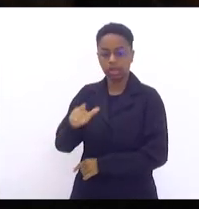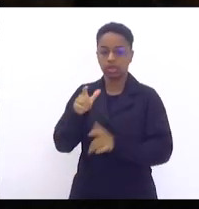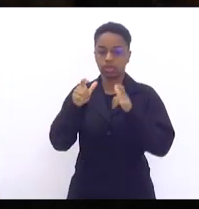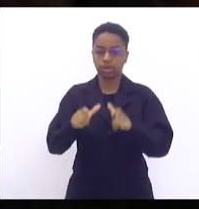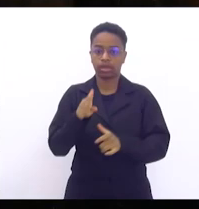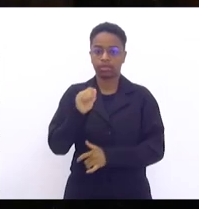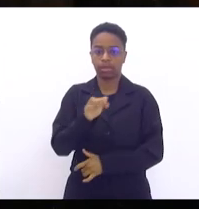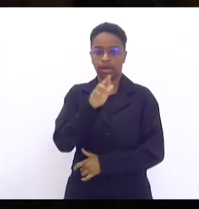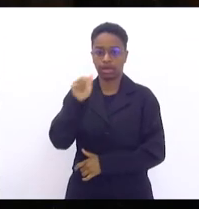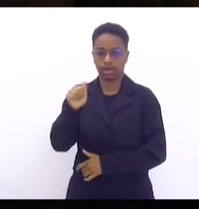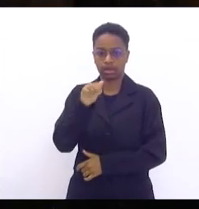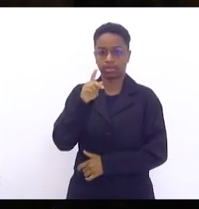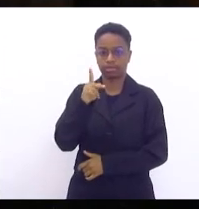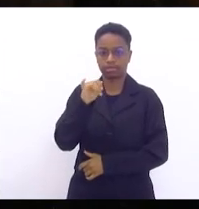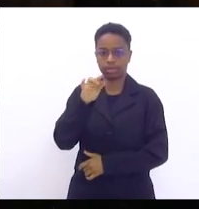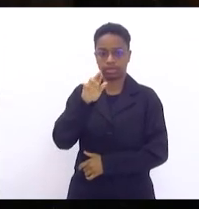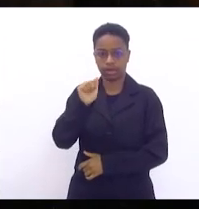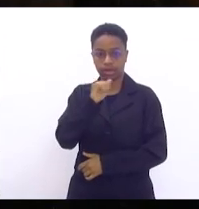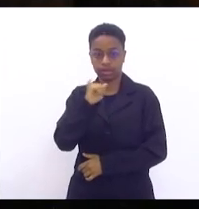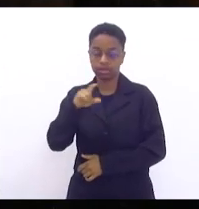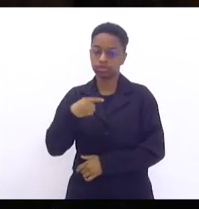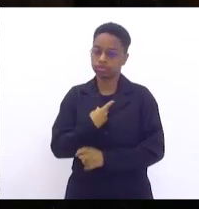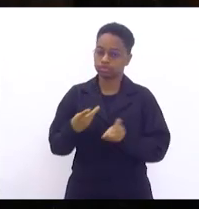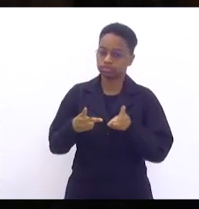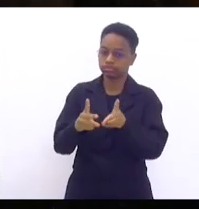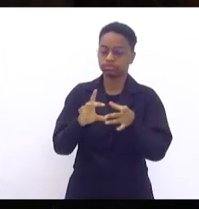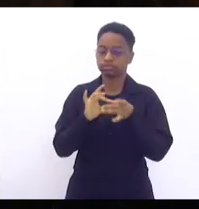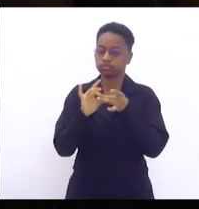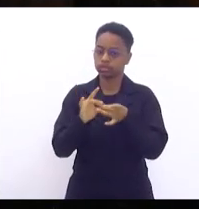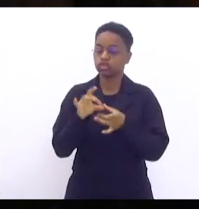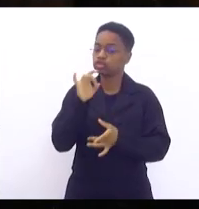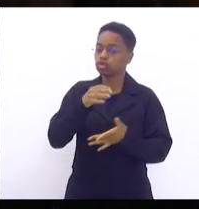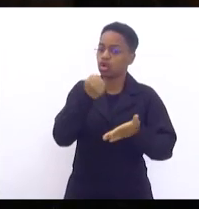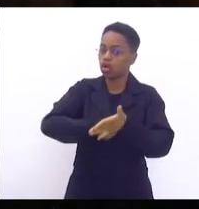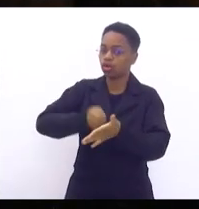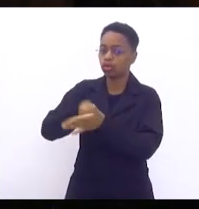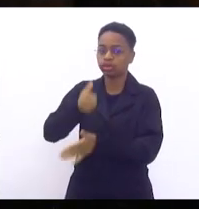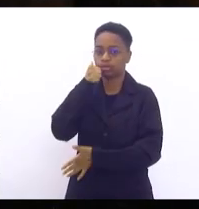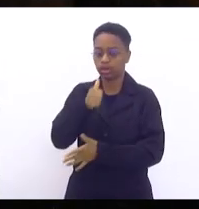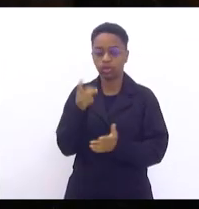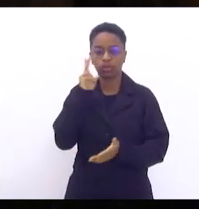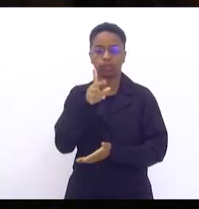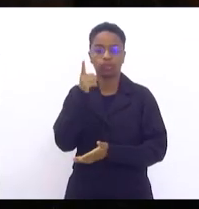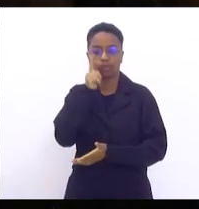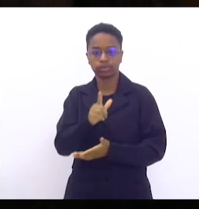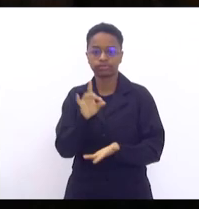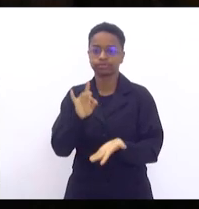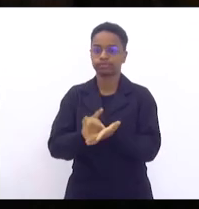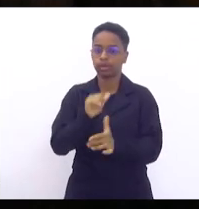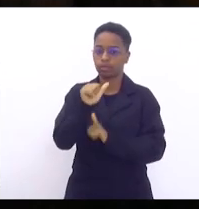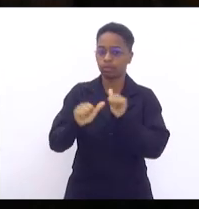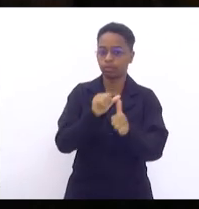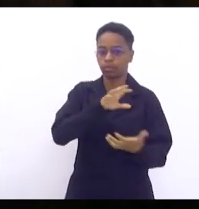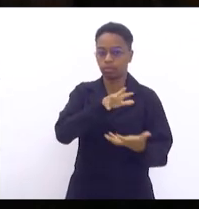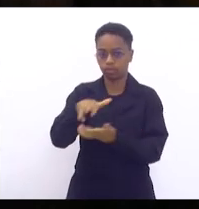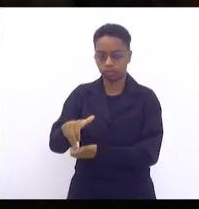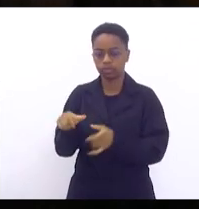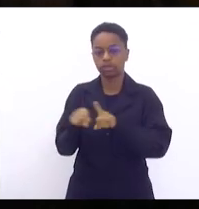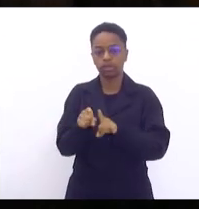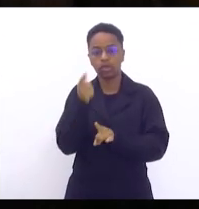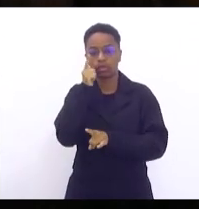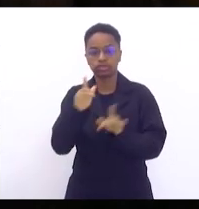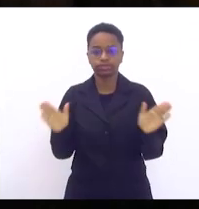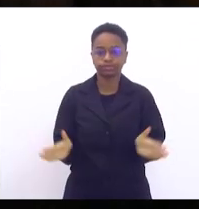juntos, só a luta das mulheres irá, de fato, mudar esse mundo, só a luta das mulheres irá promover